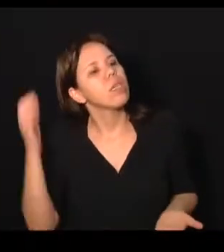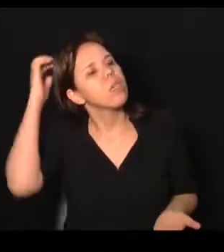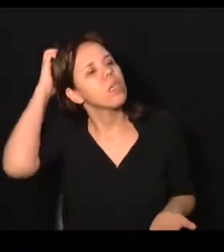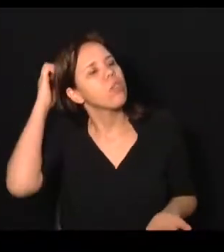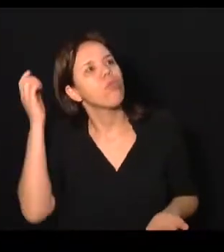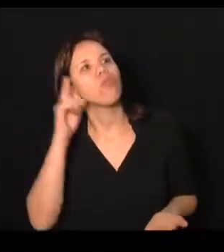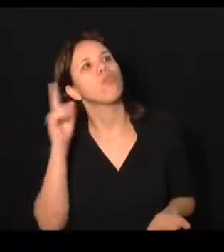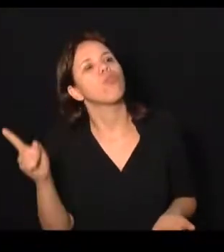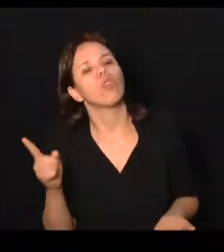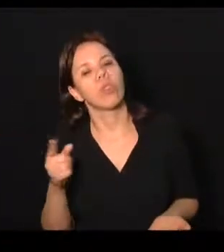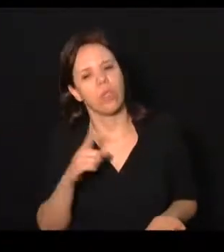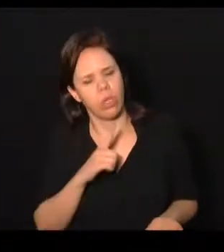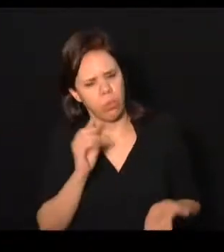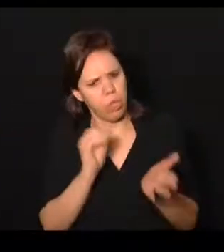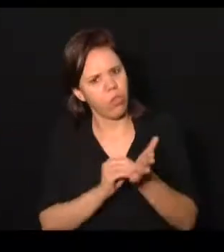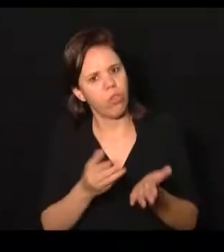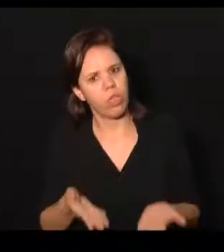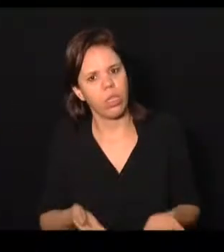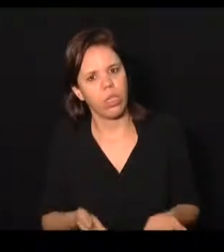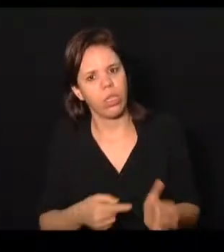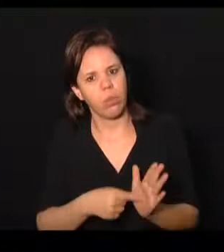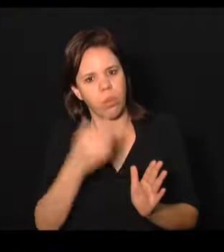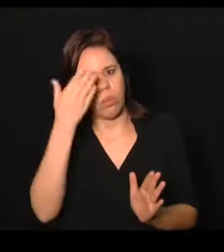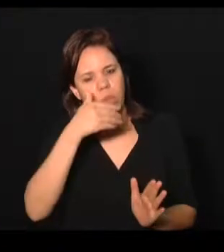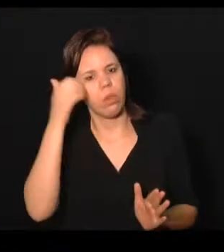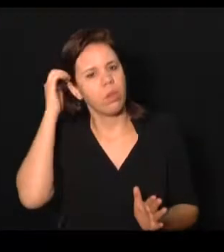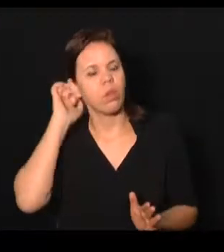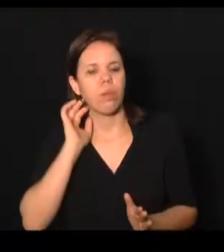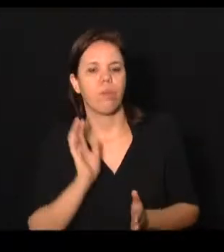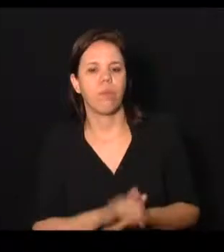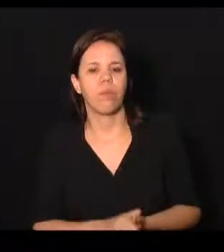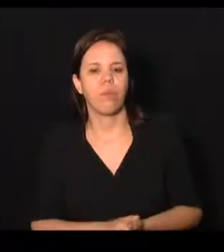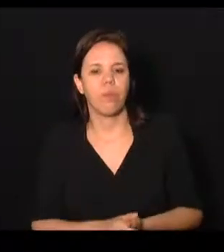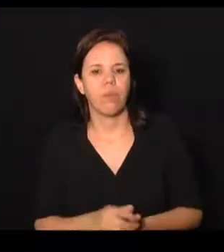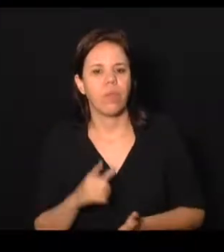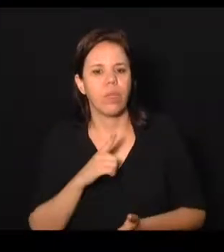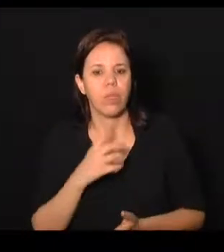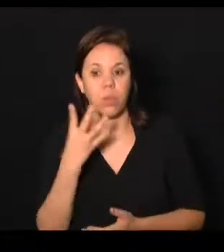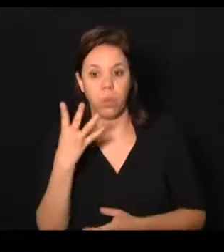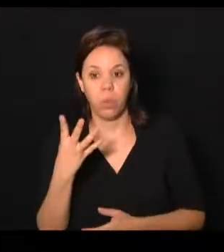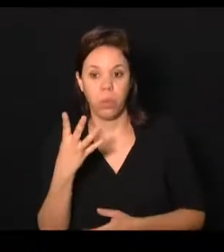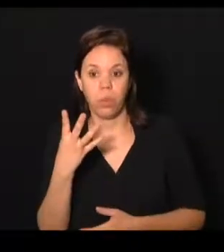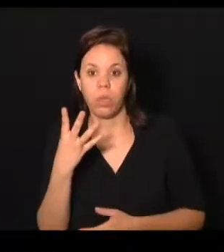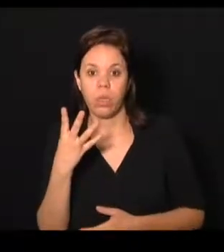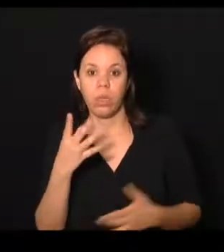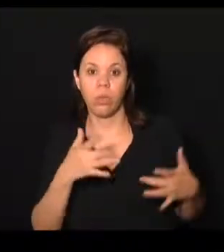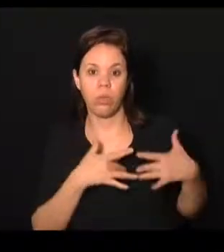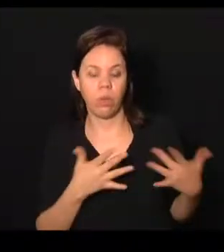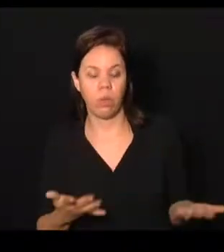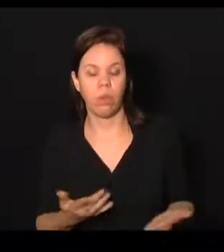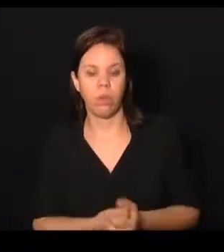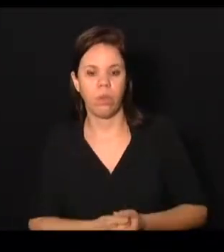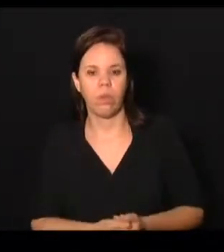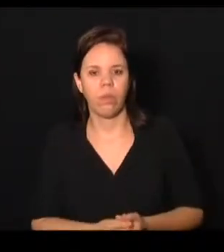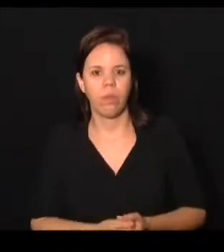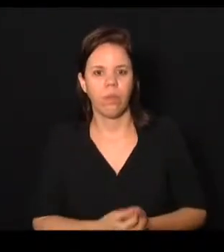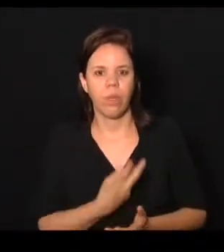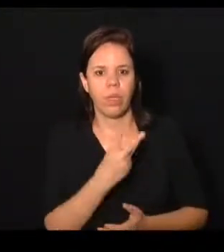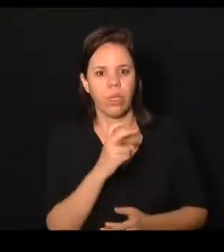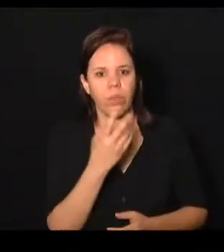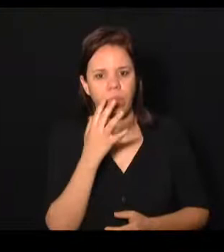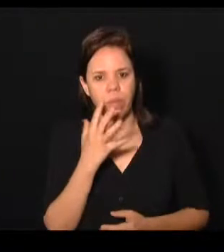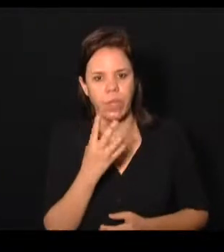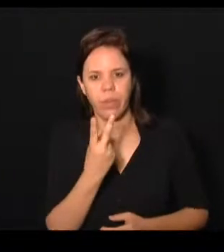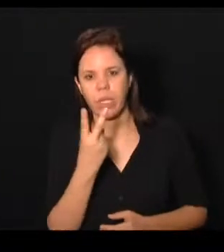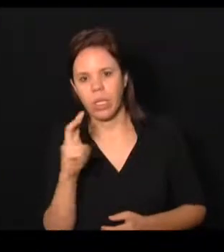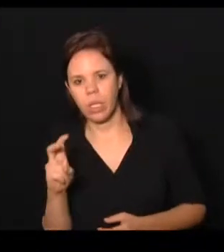mesmo, eu tenho minha agenda aqui, eu depois vou lhe mostrar, eu tenho 4 doações por ano, 25 de fevereiro, 25 de maio,